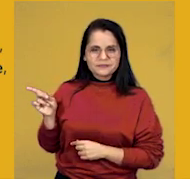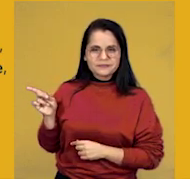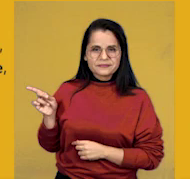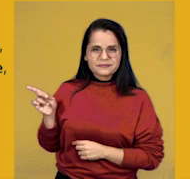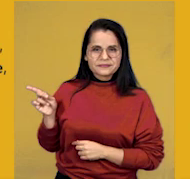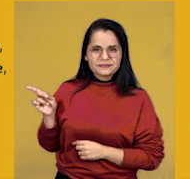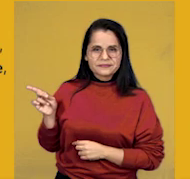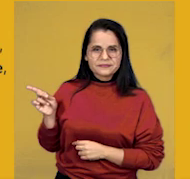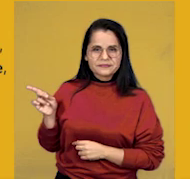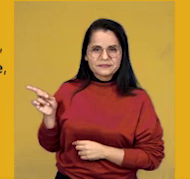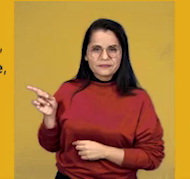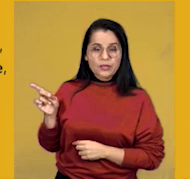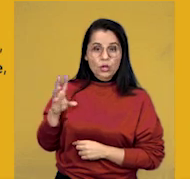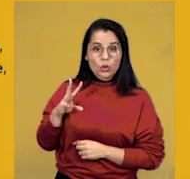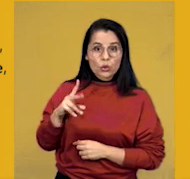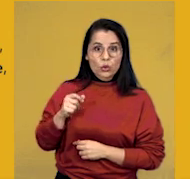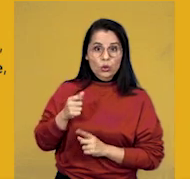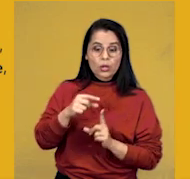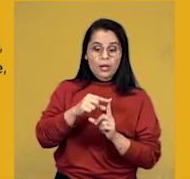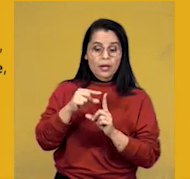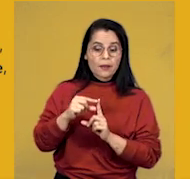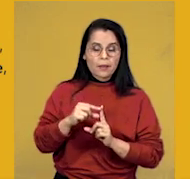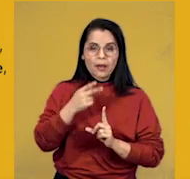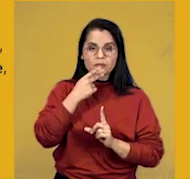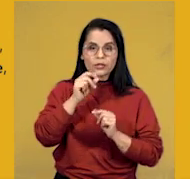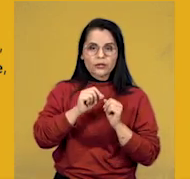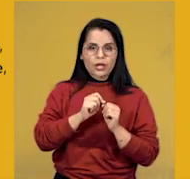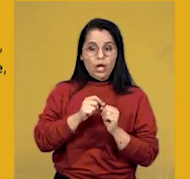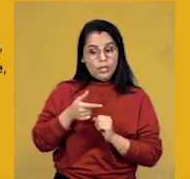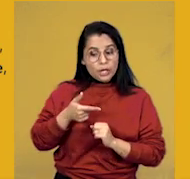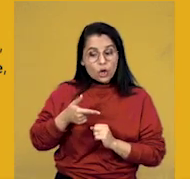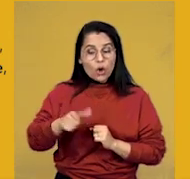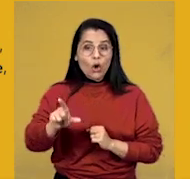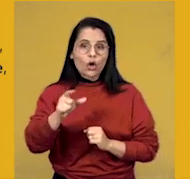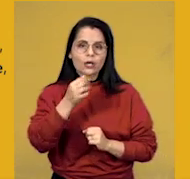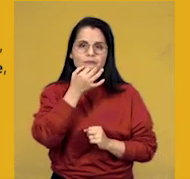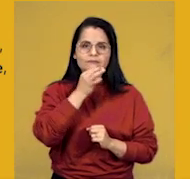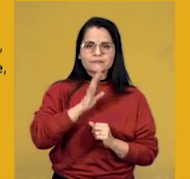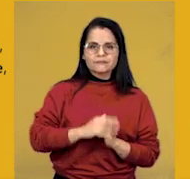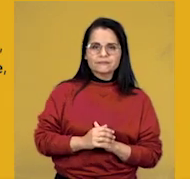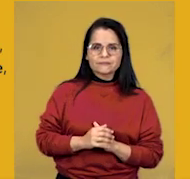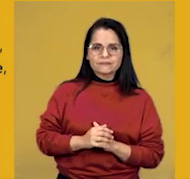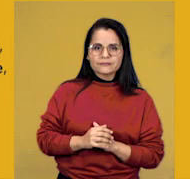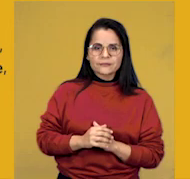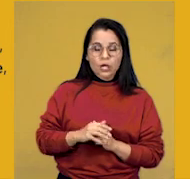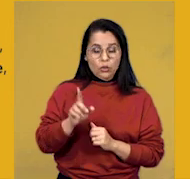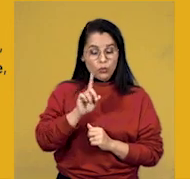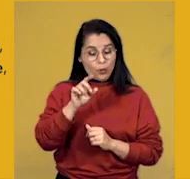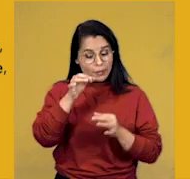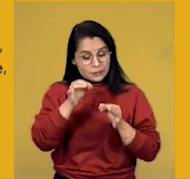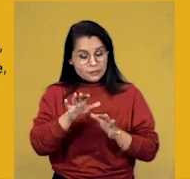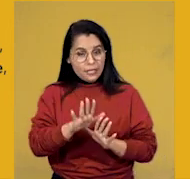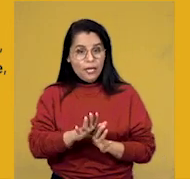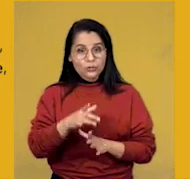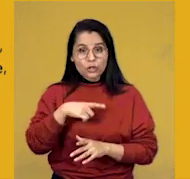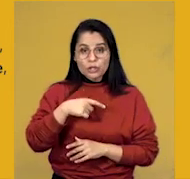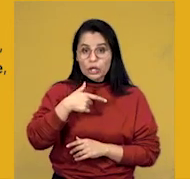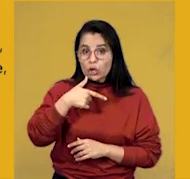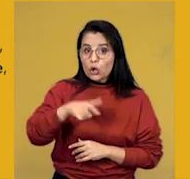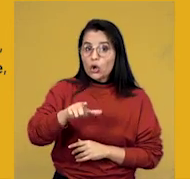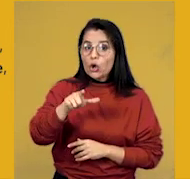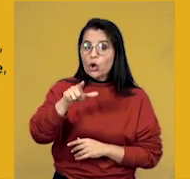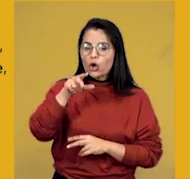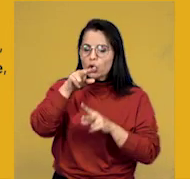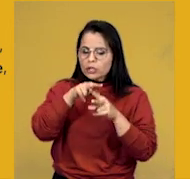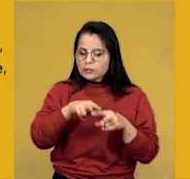por outro lado, são esses argumentos em que você vai falar, olha, tem um outro lado, não é bem assim. Tem uma outra perspectiva. A minha opinião agora